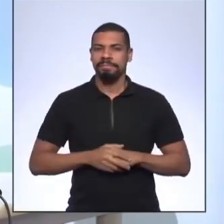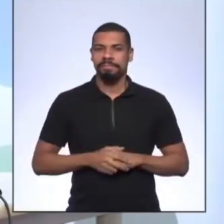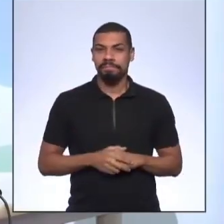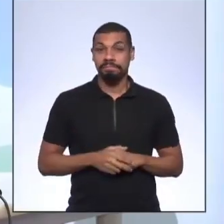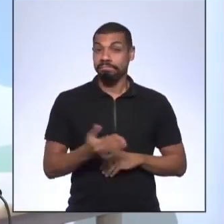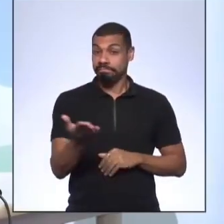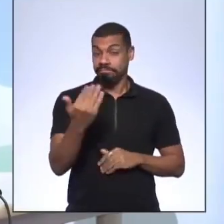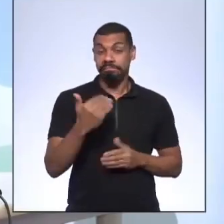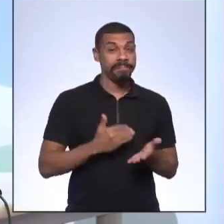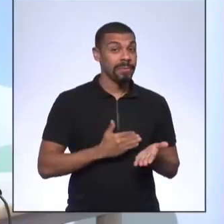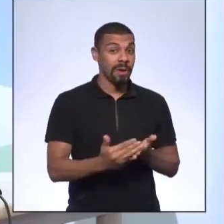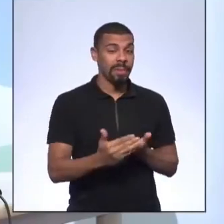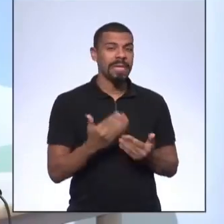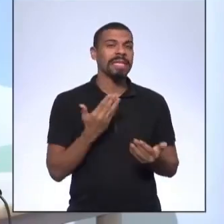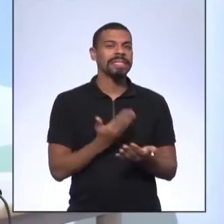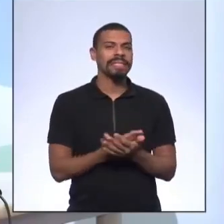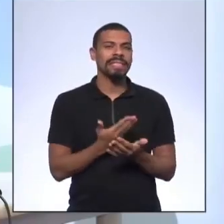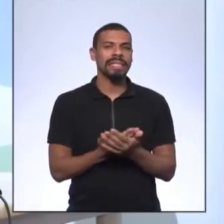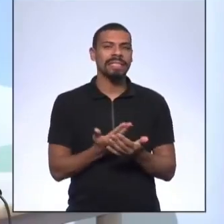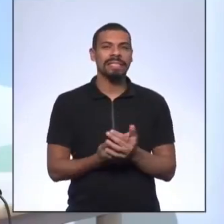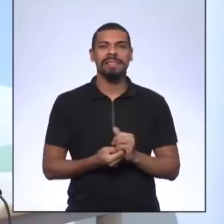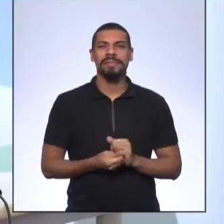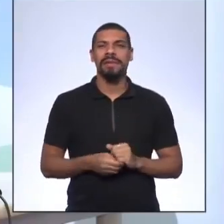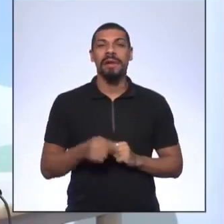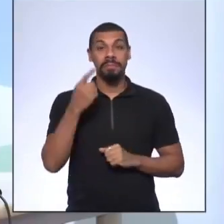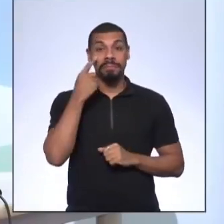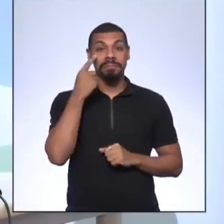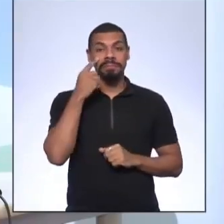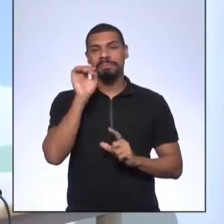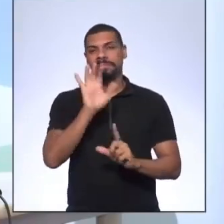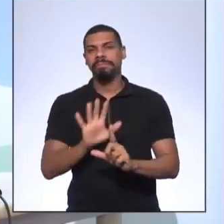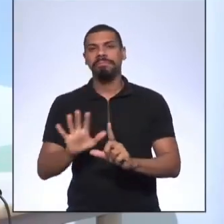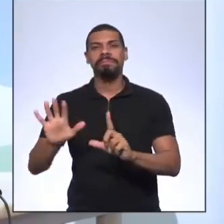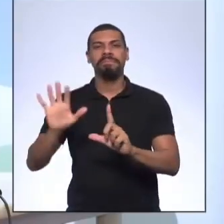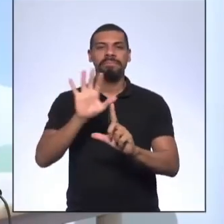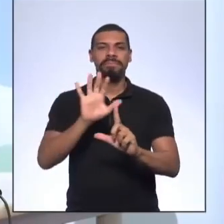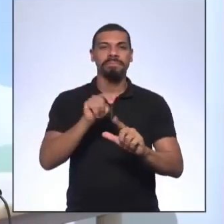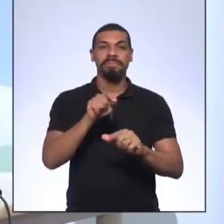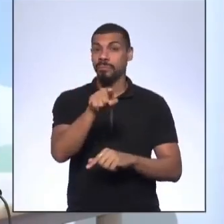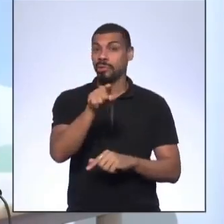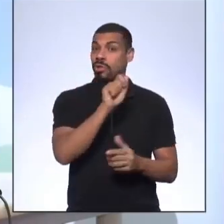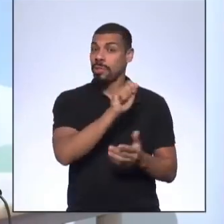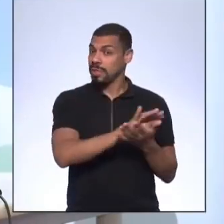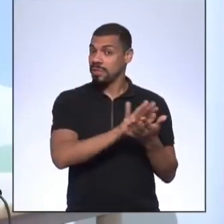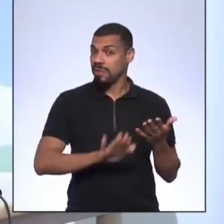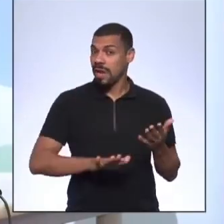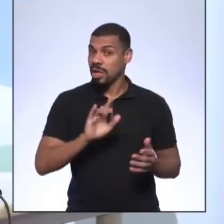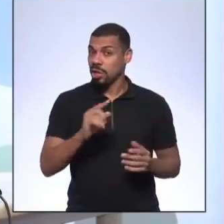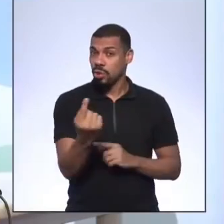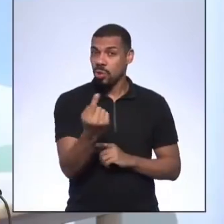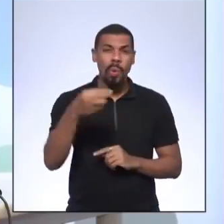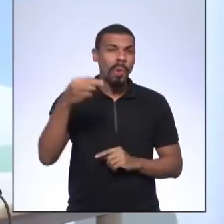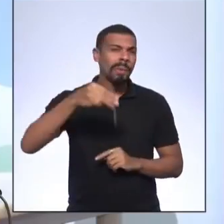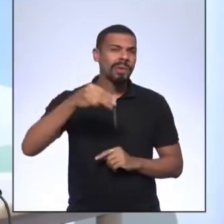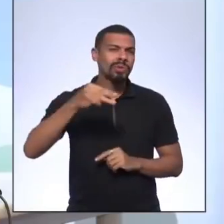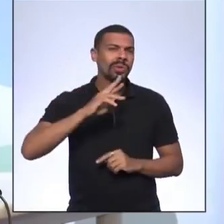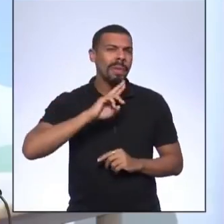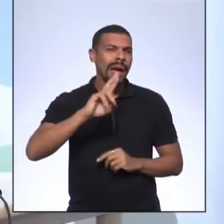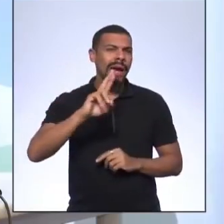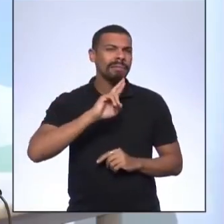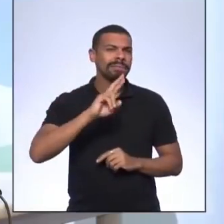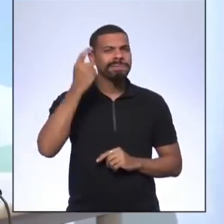mais delongas, começando aí na tela para vocês, a gente já vai ter uma atividade aí que vocês vão ter um minutinho